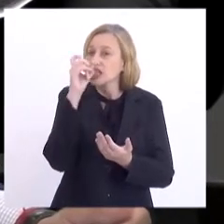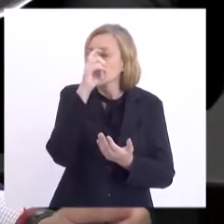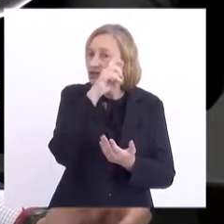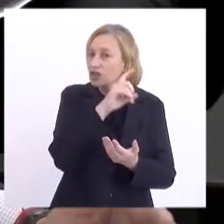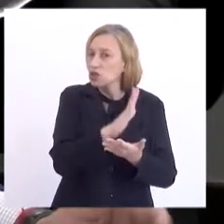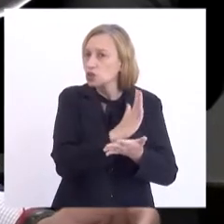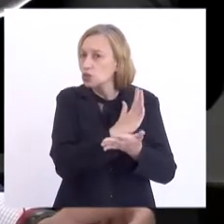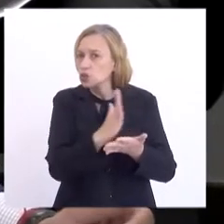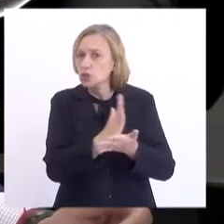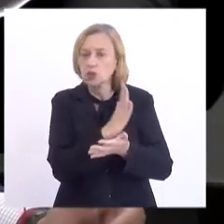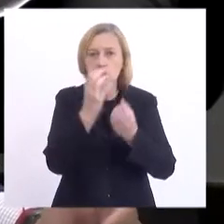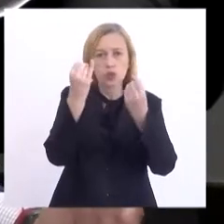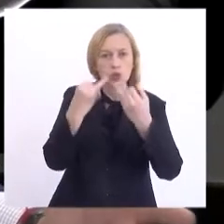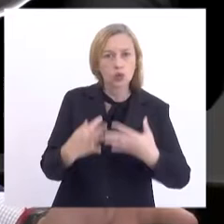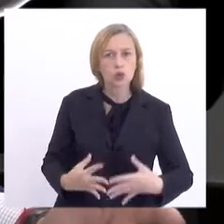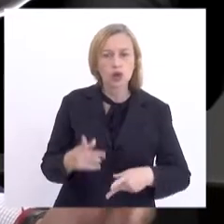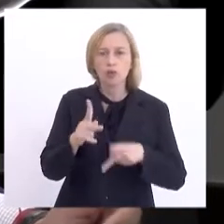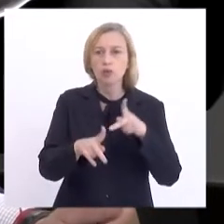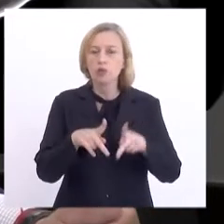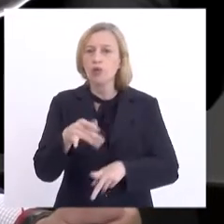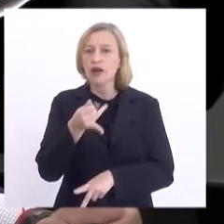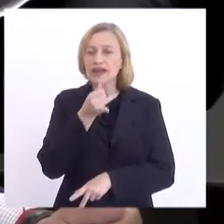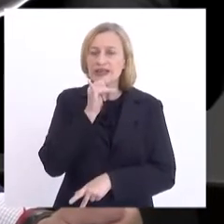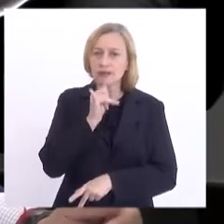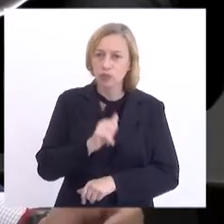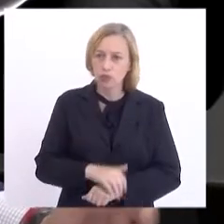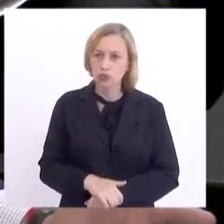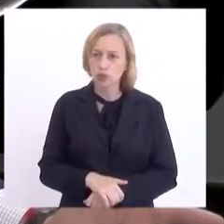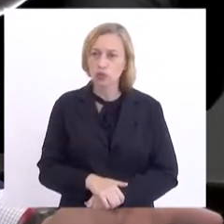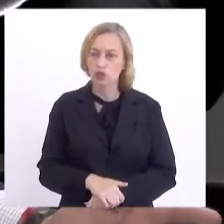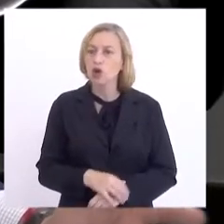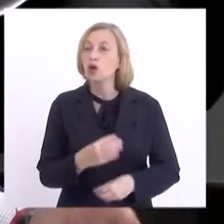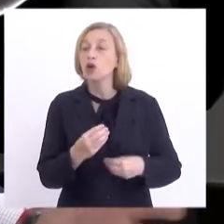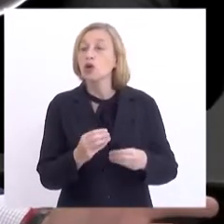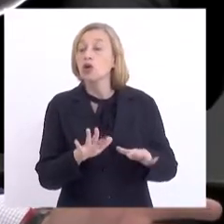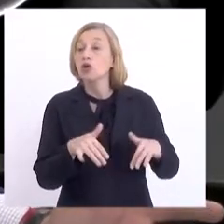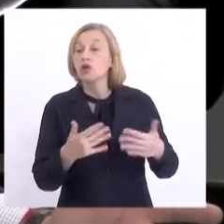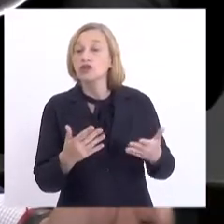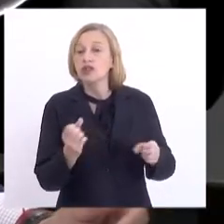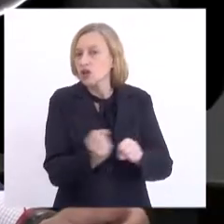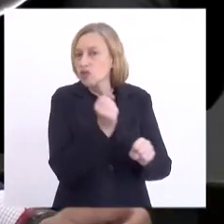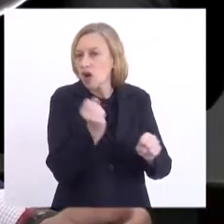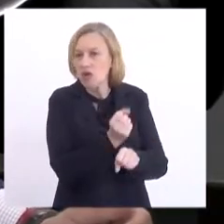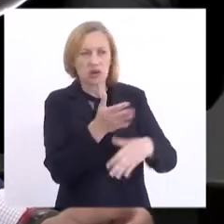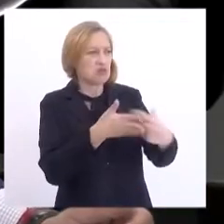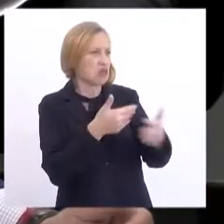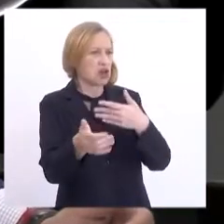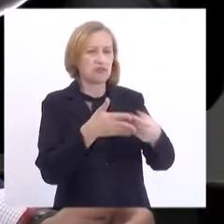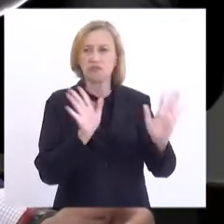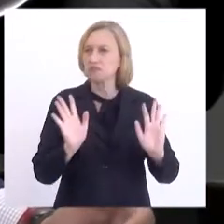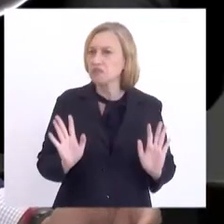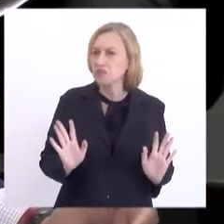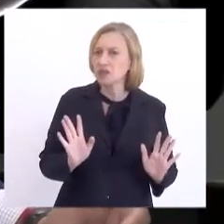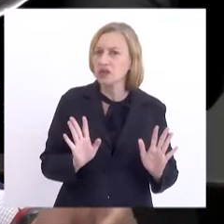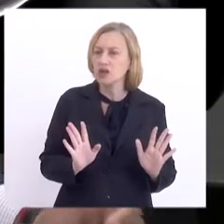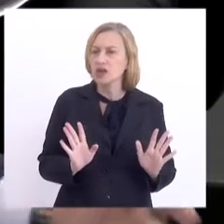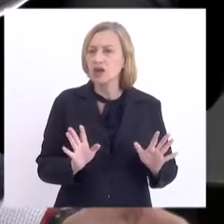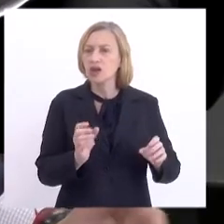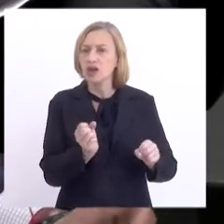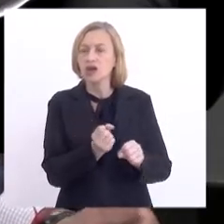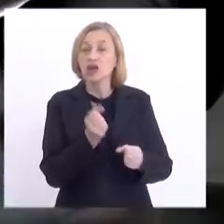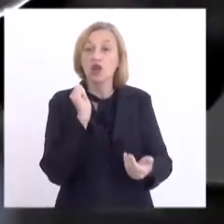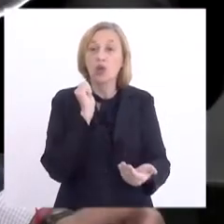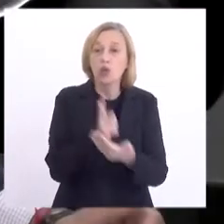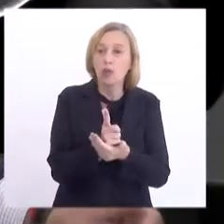difícil explicar para a população Por exemplo quando a gente vai fazer uma obra qualquer e a gente tem que